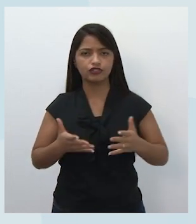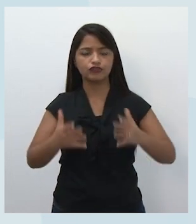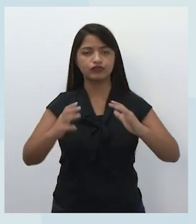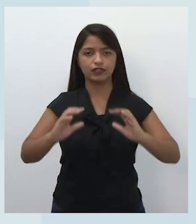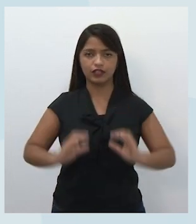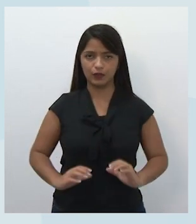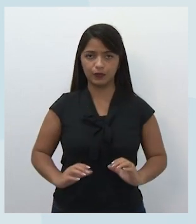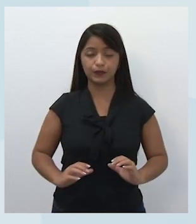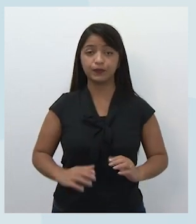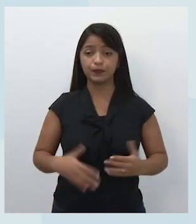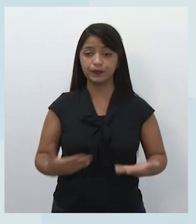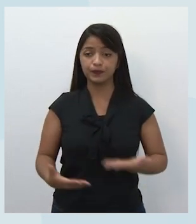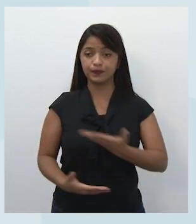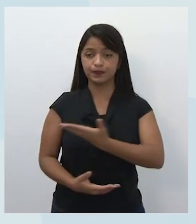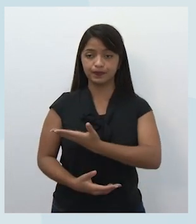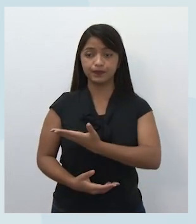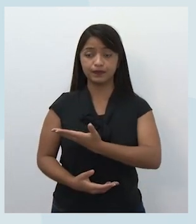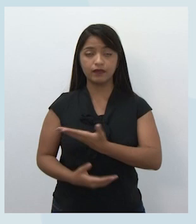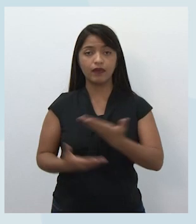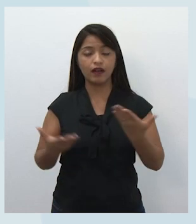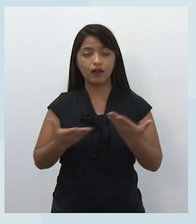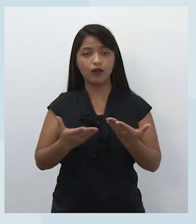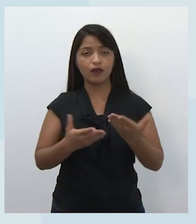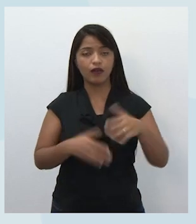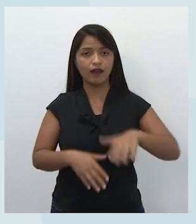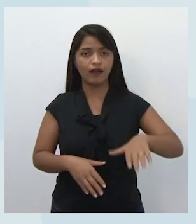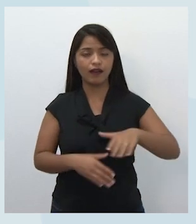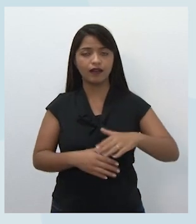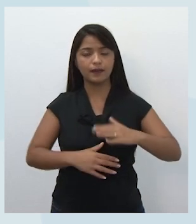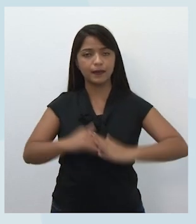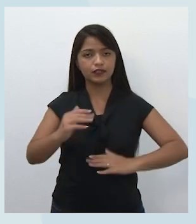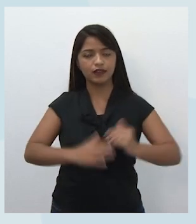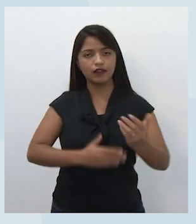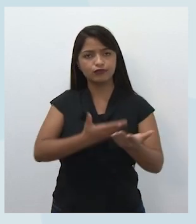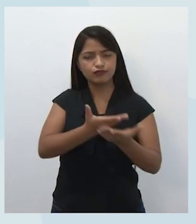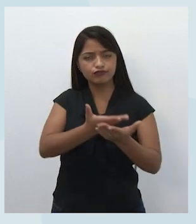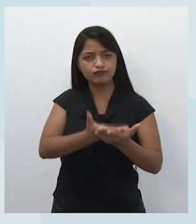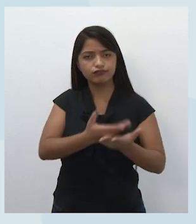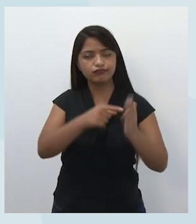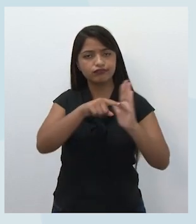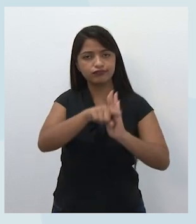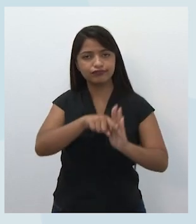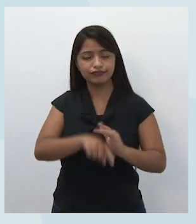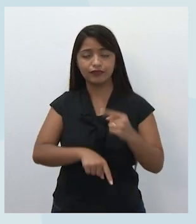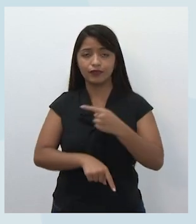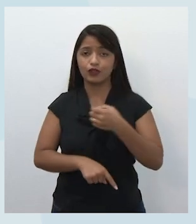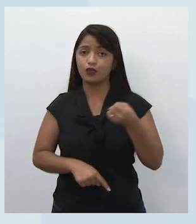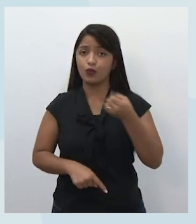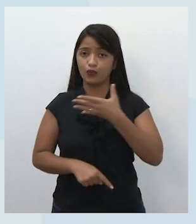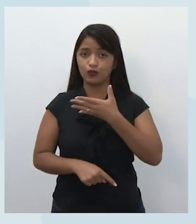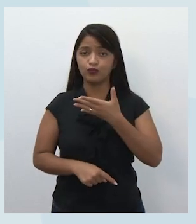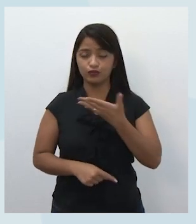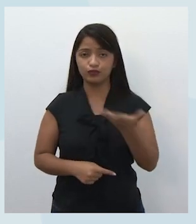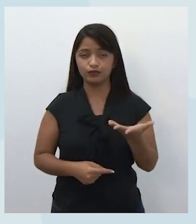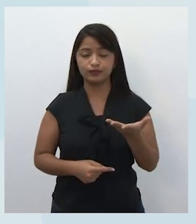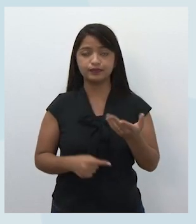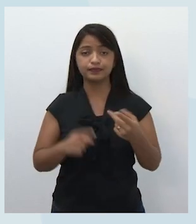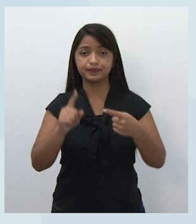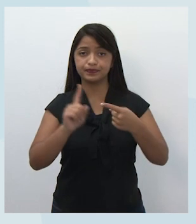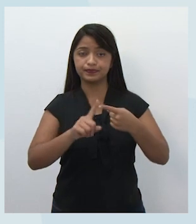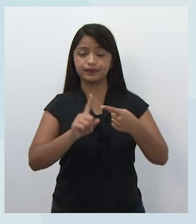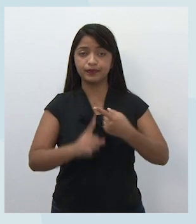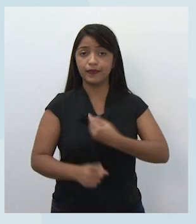estudo e pesquisa é um pouco comum para a gente, né? É o material, o menino precisa estudar, o que, que ele precisa desenvolver. E a vida pessoal tem